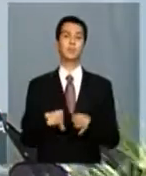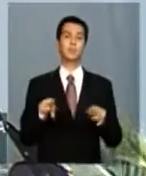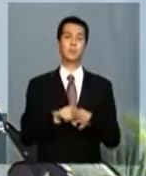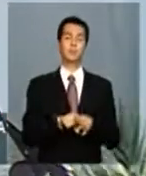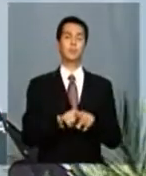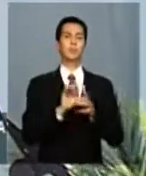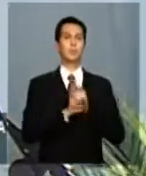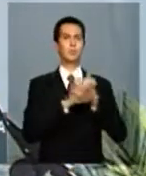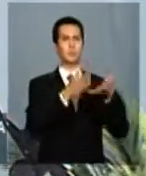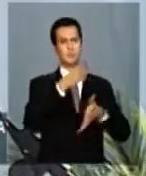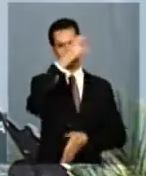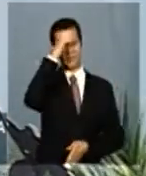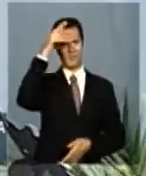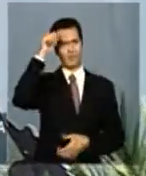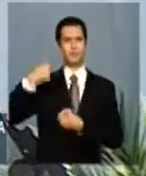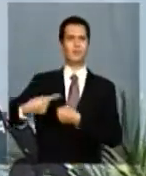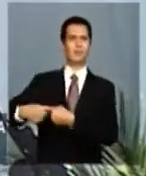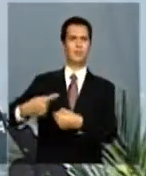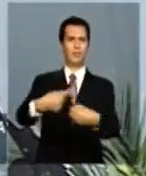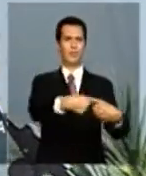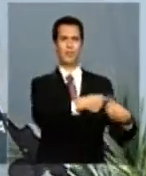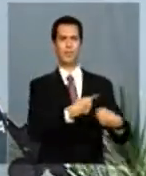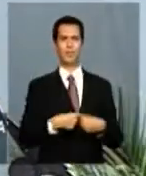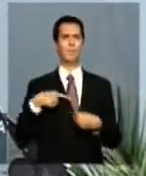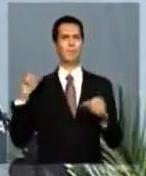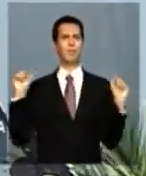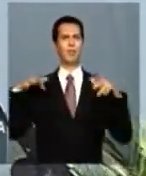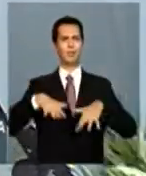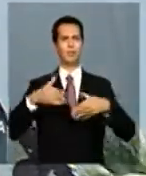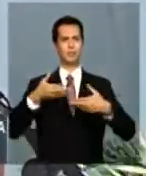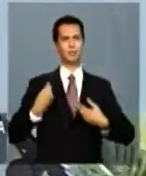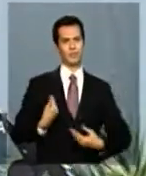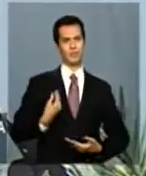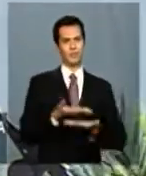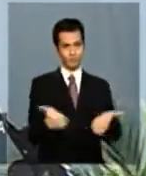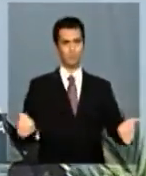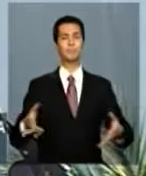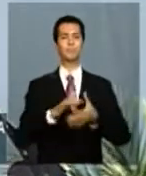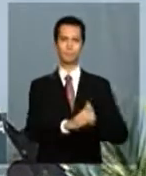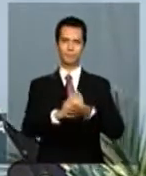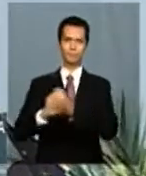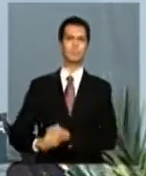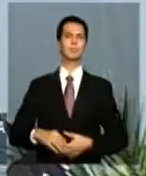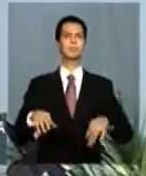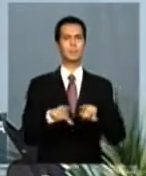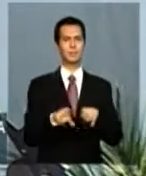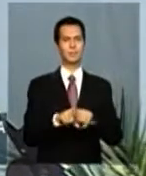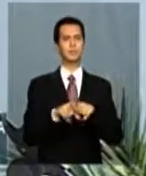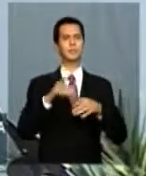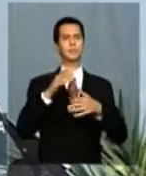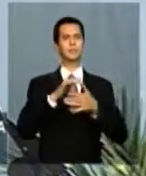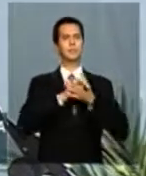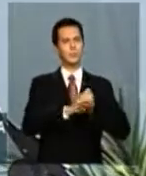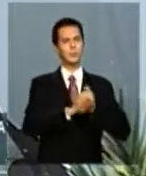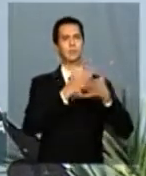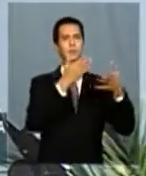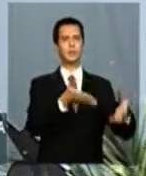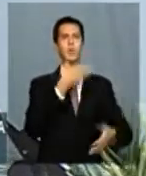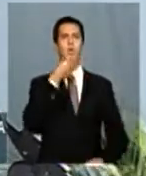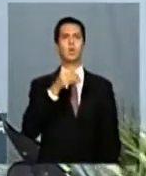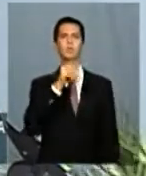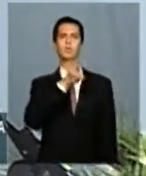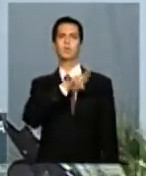prefeitos e as prefeitas aqui presentes. Cumprimentar também o senhor